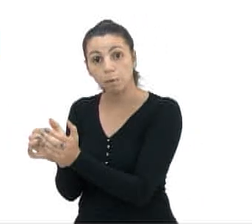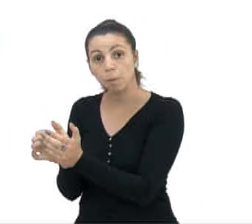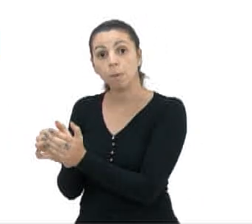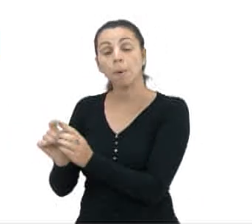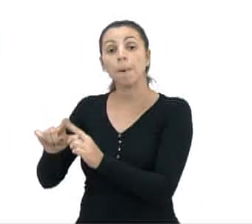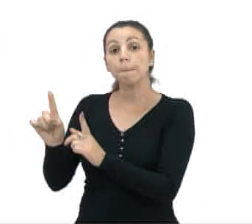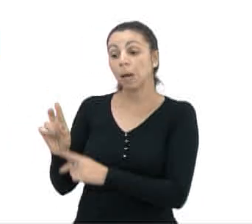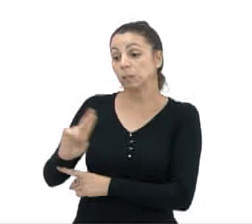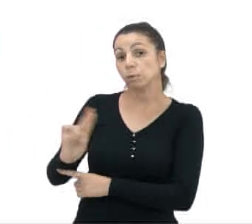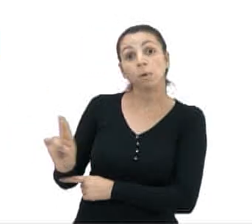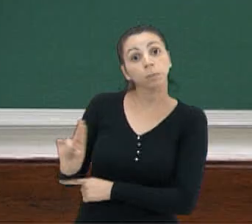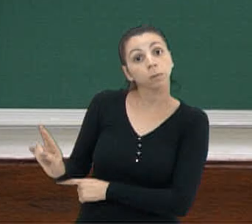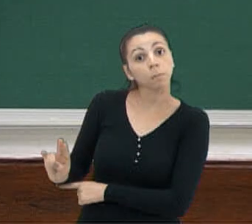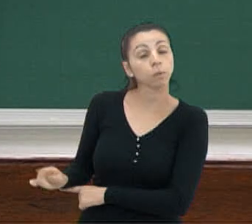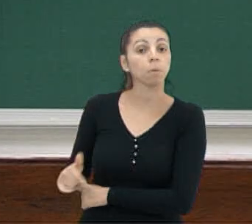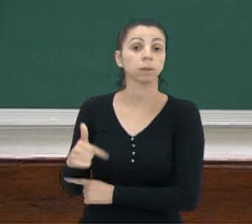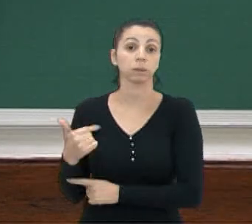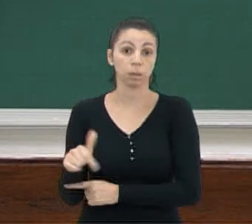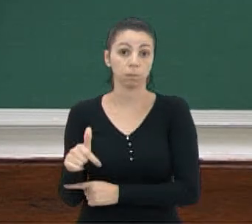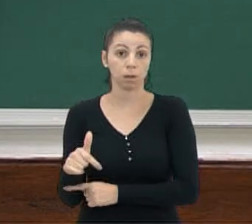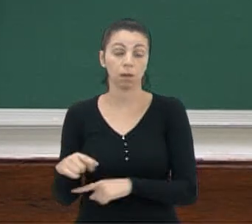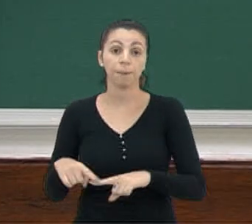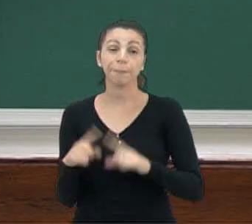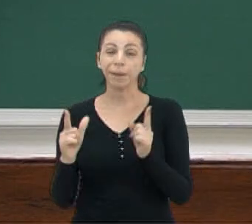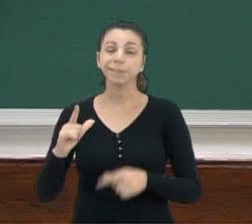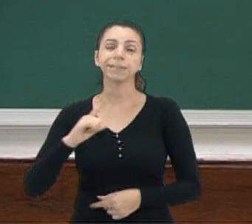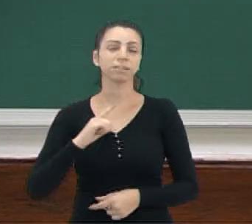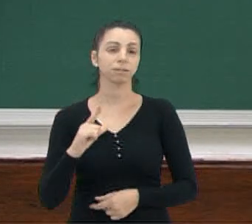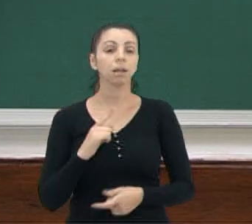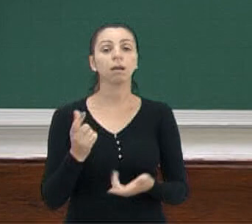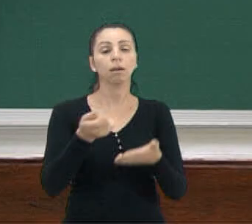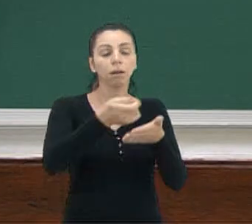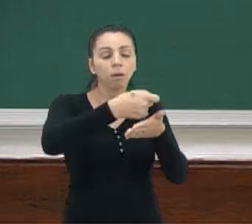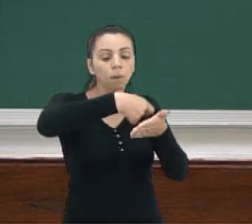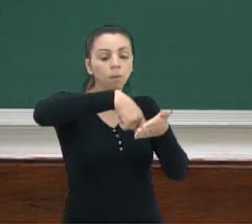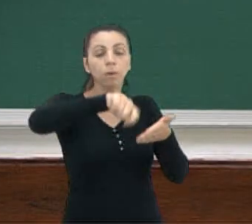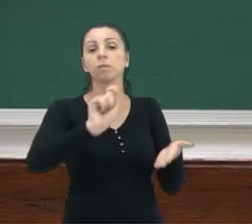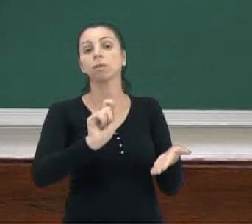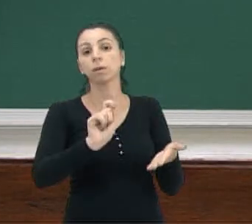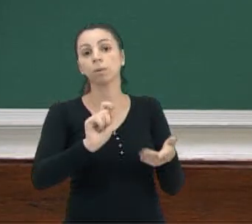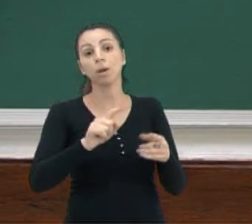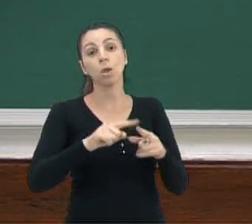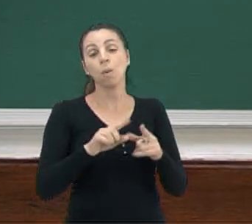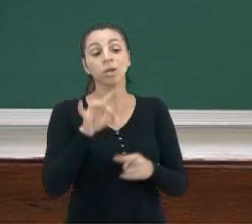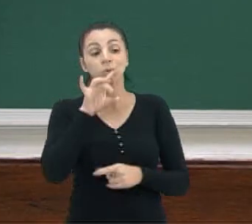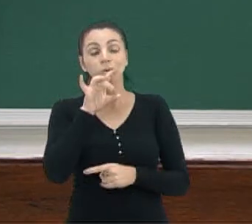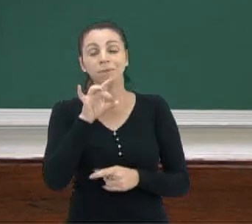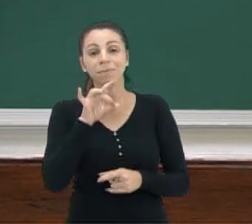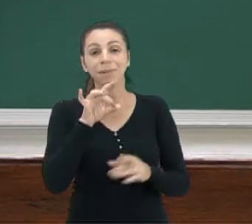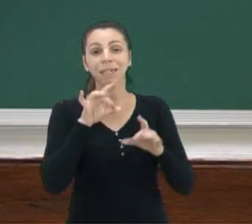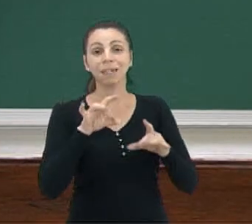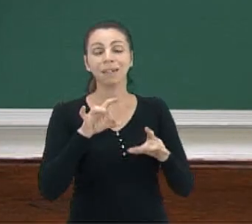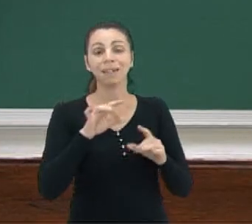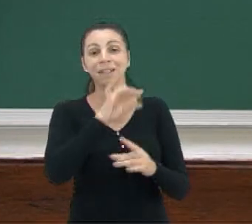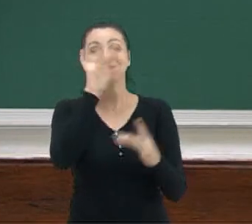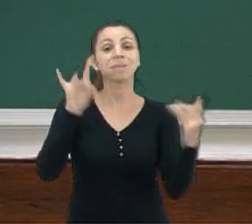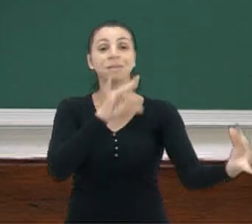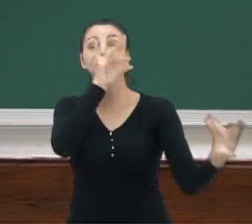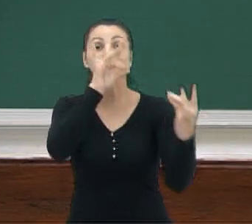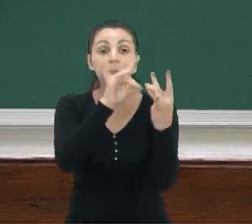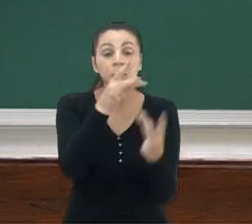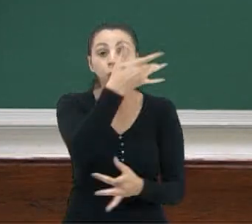uma assinatura. Essa assinatura não é especificamente de uma pessoa, mas está escrito ali,